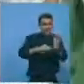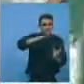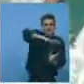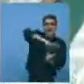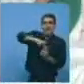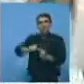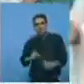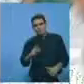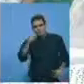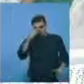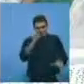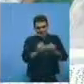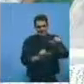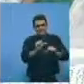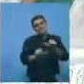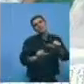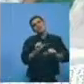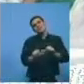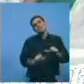seja restaurado, seja tocado.